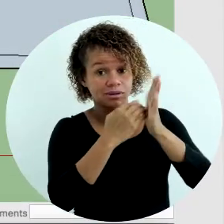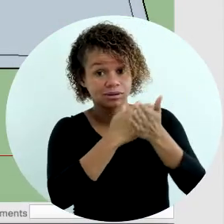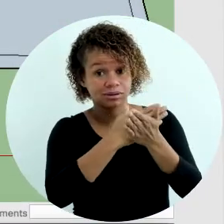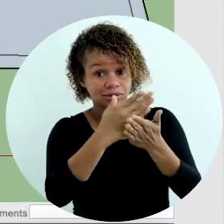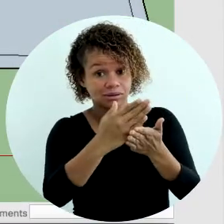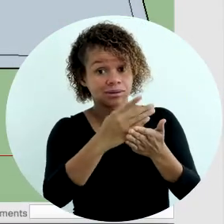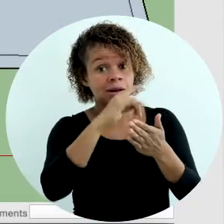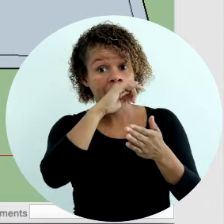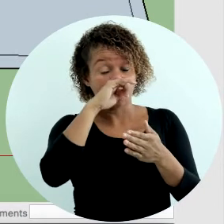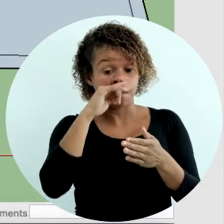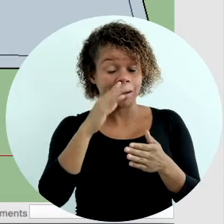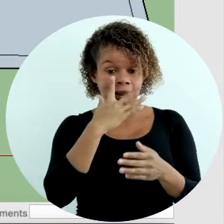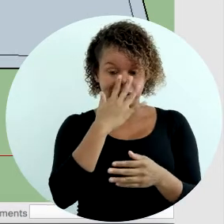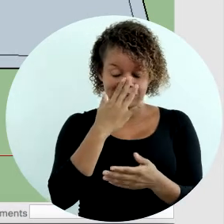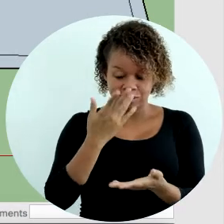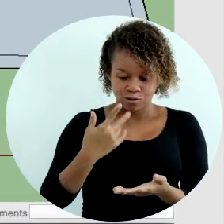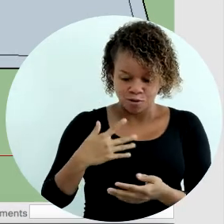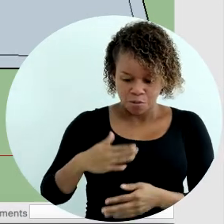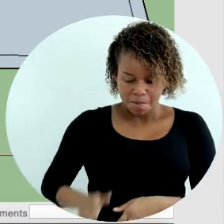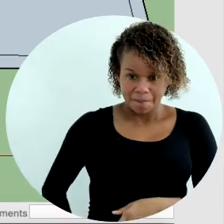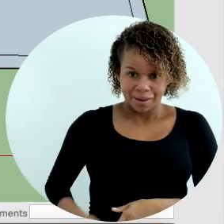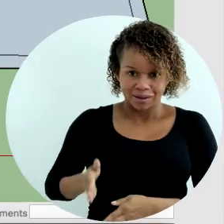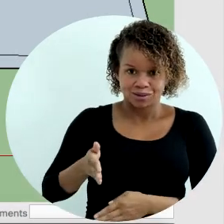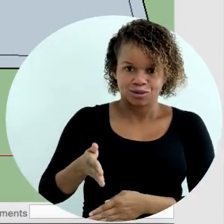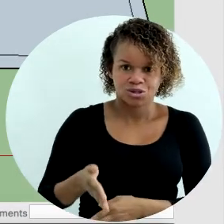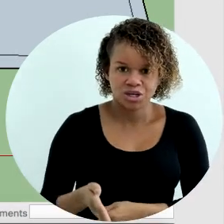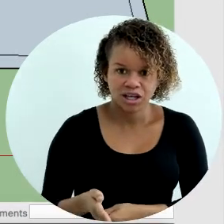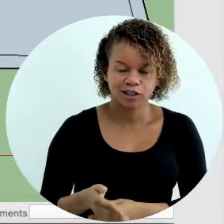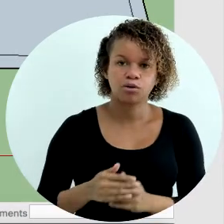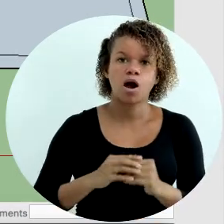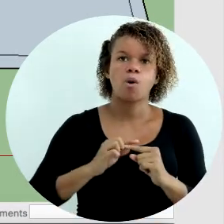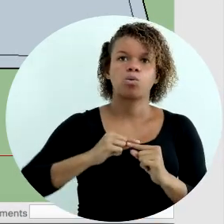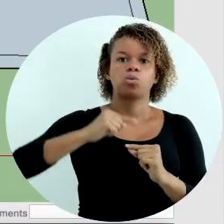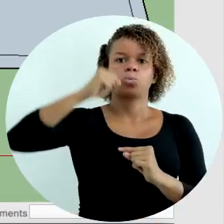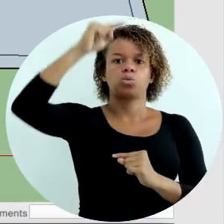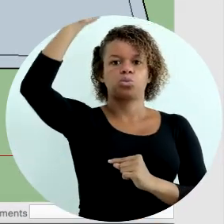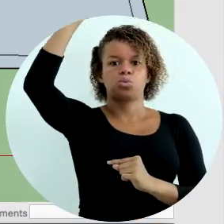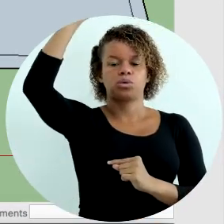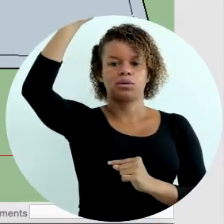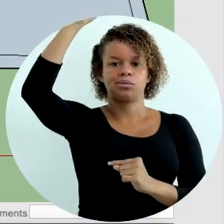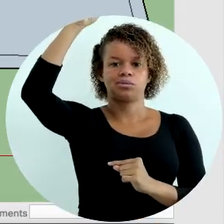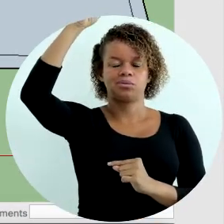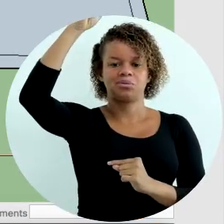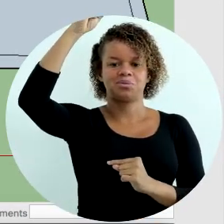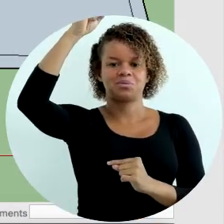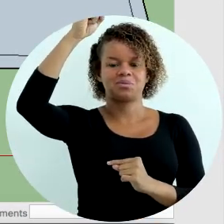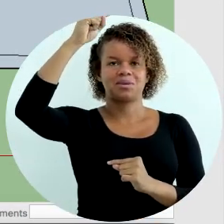vamos iniciar a definição do pé direito, ou seja, a altura